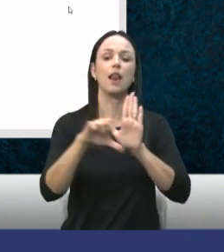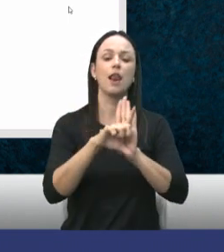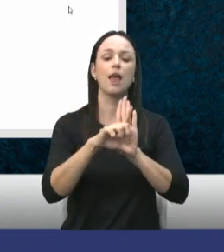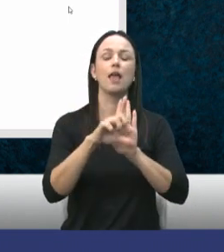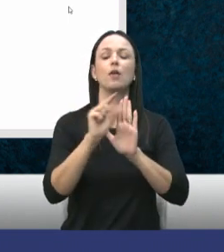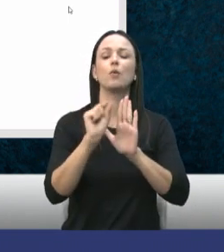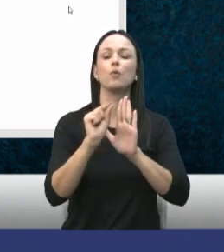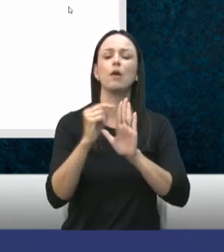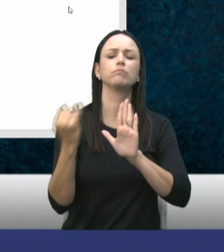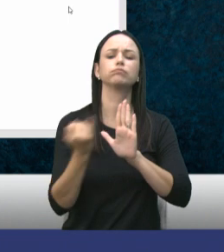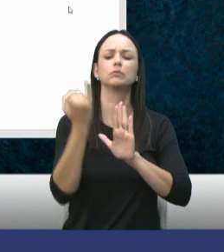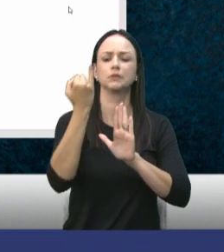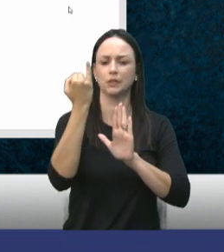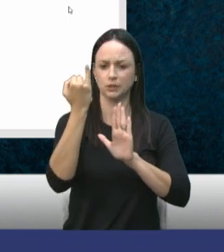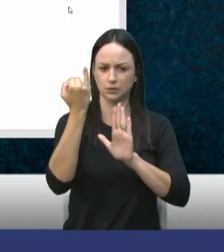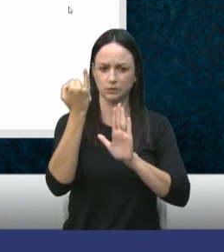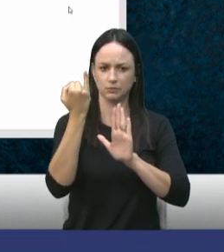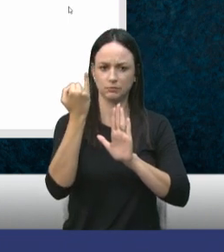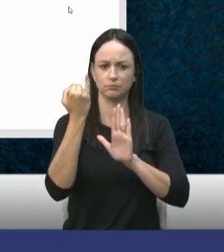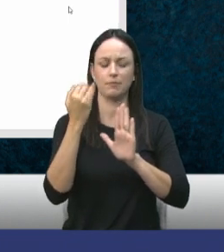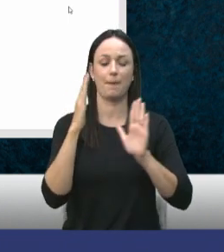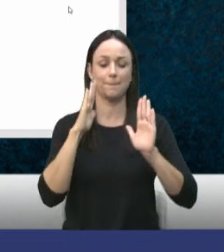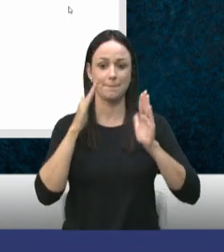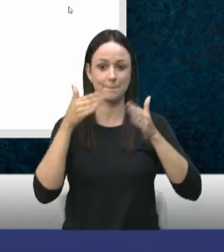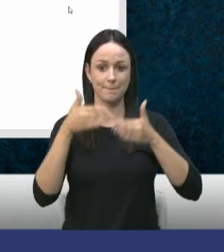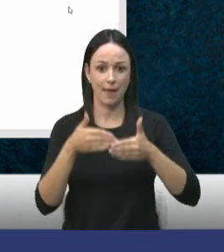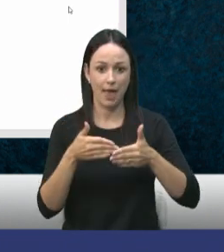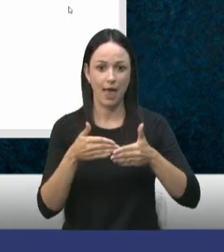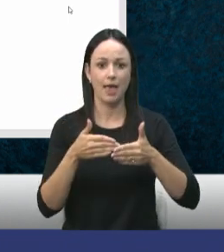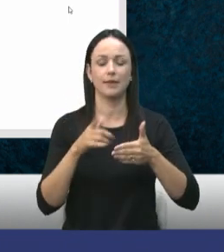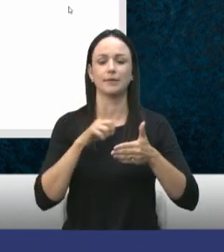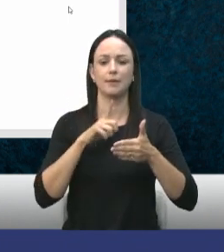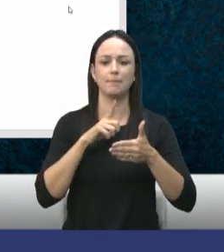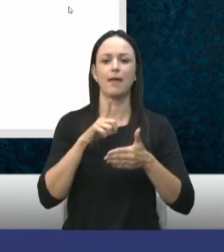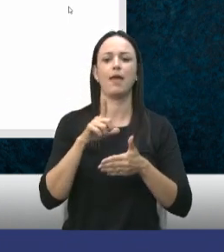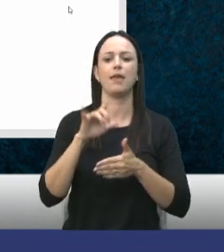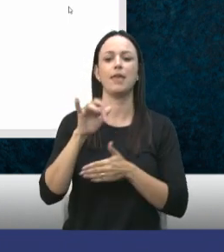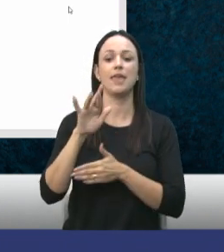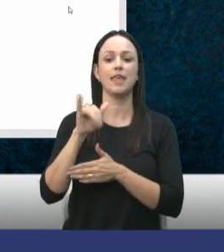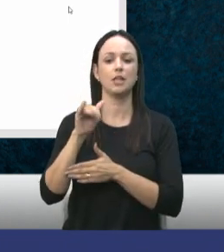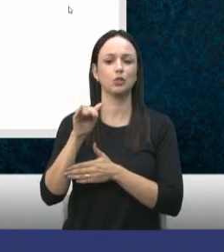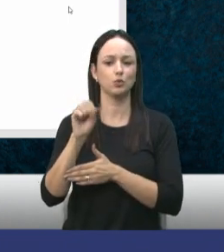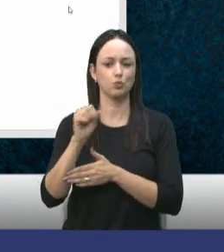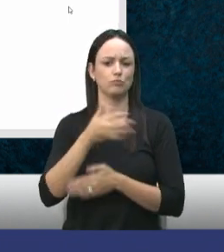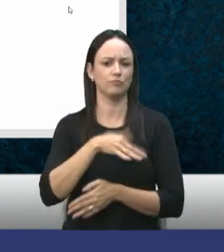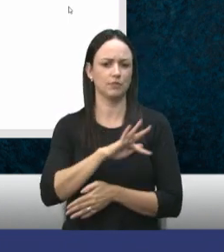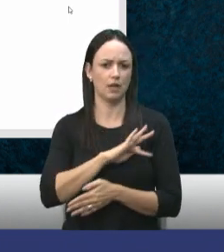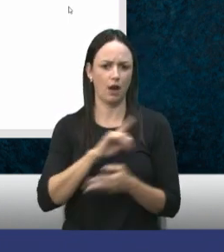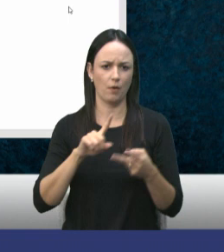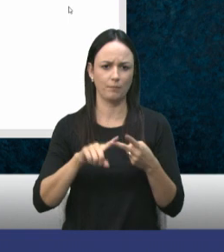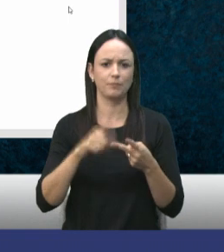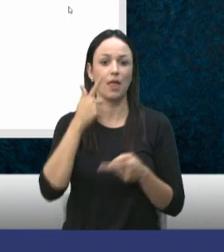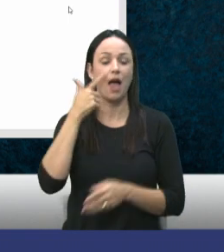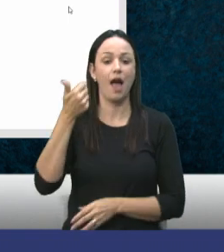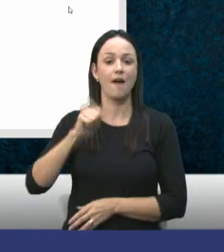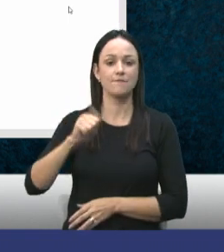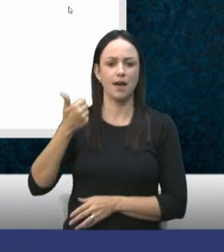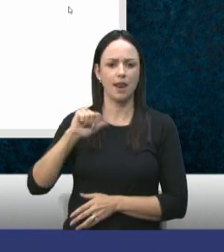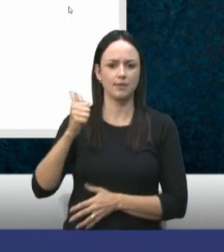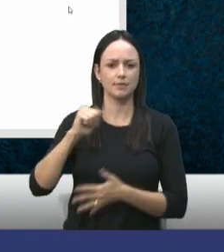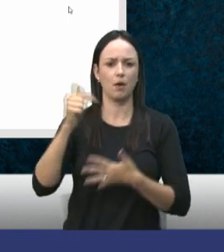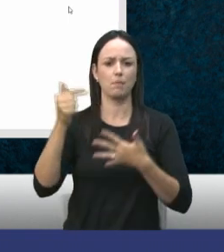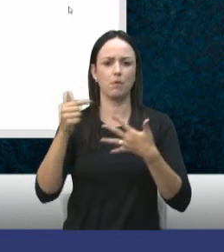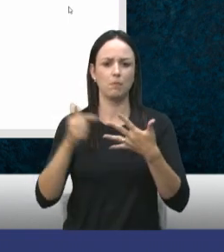orçamentárias? As metas e riscos fiscais, a avaliação do cumprimento de metas físicas do